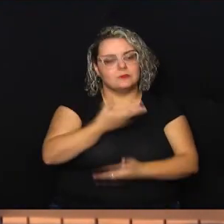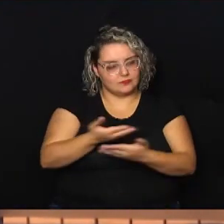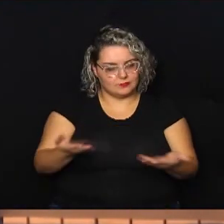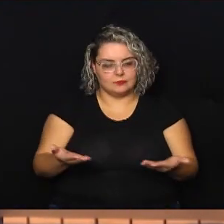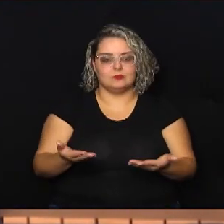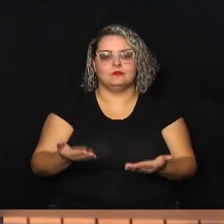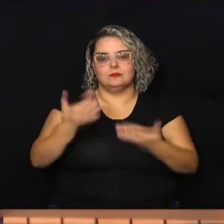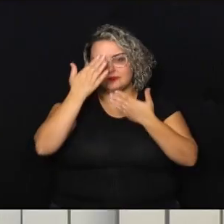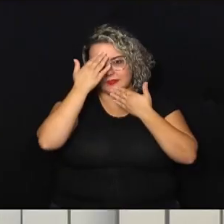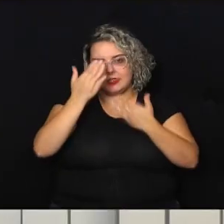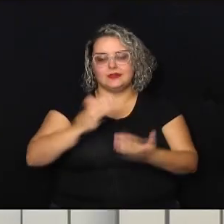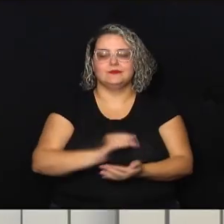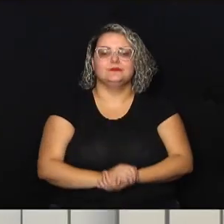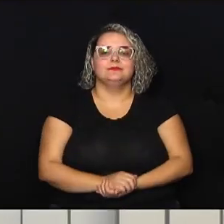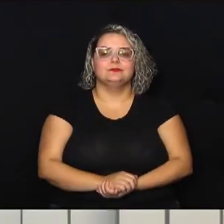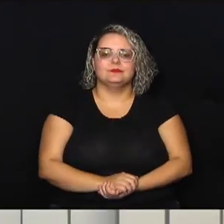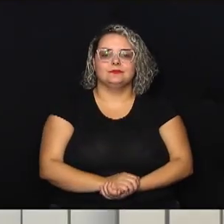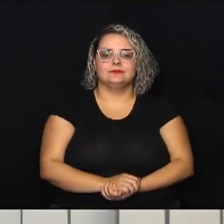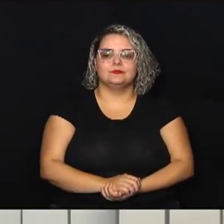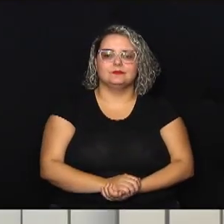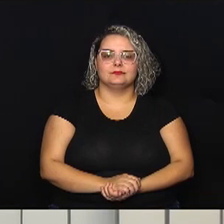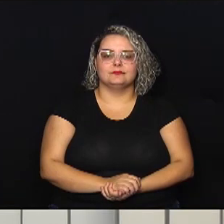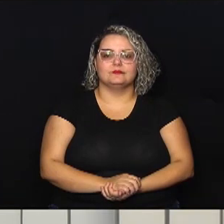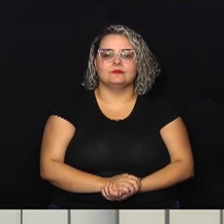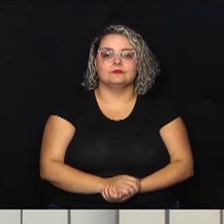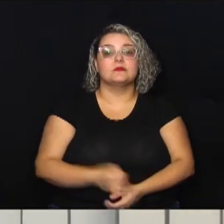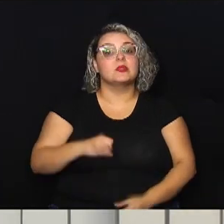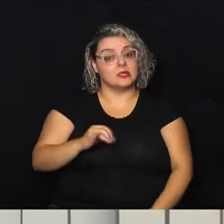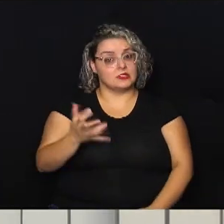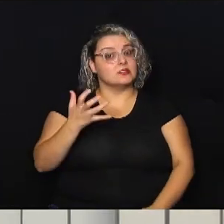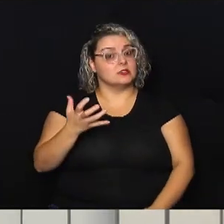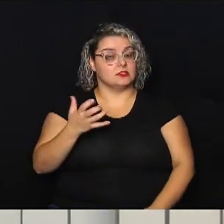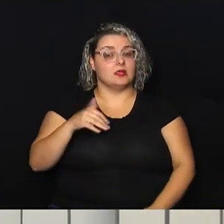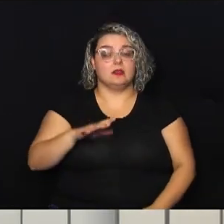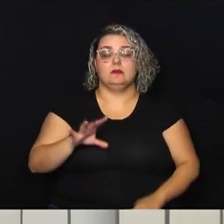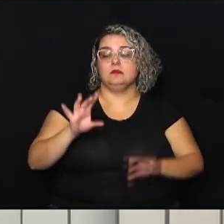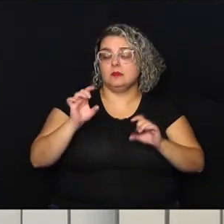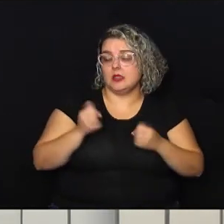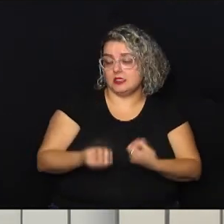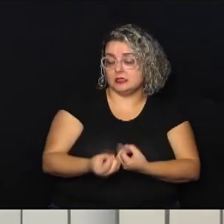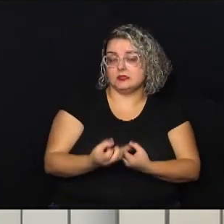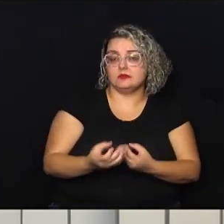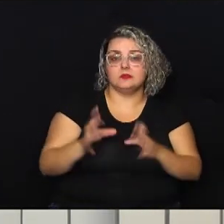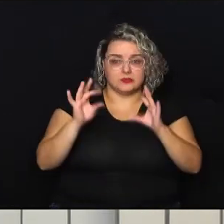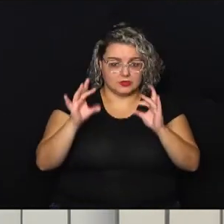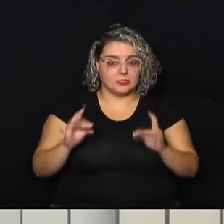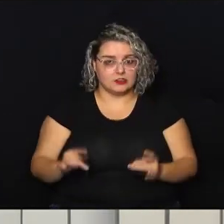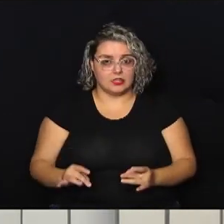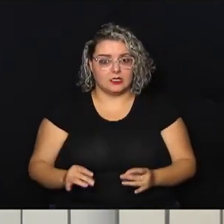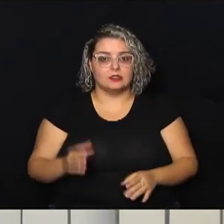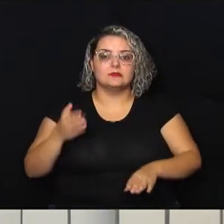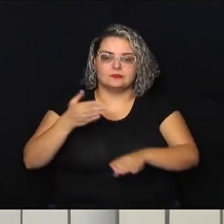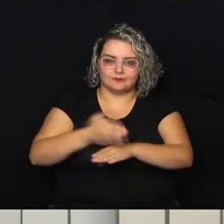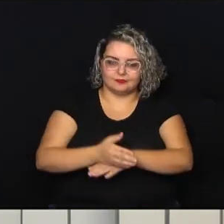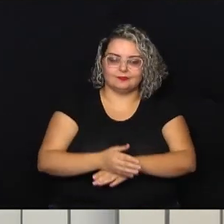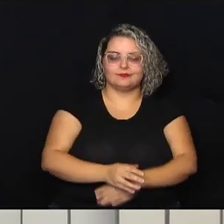Muito obrigado. Se você quiser ter mais informações, você acessa o